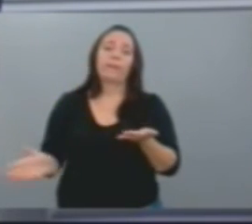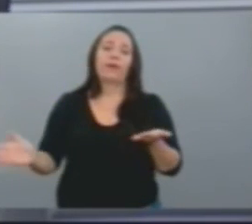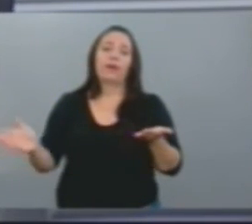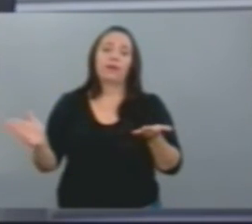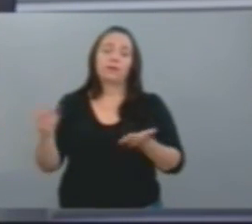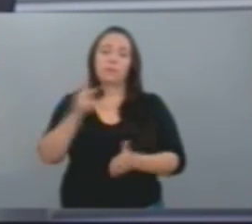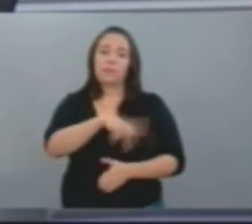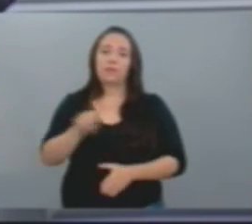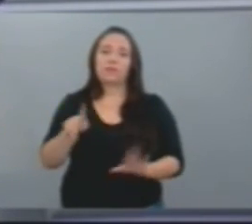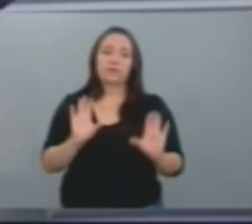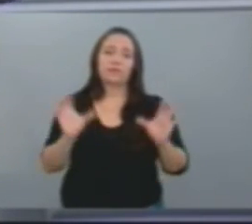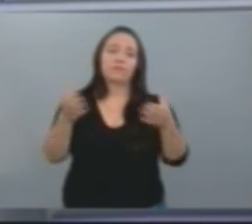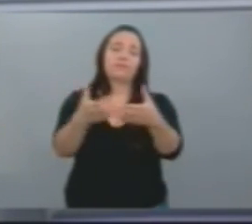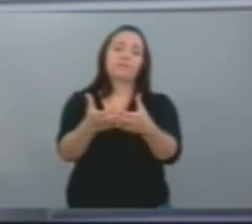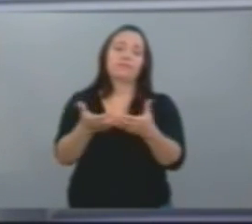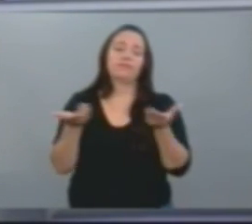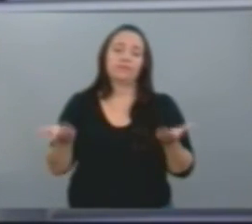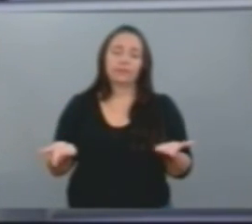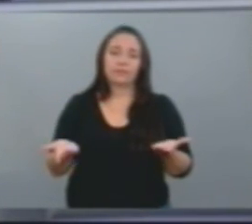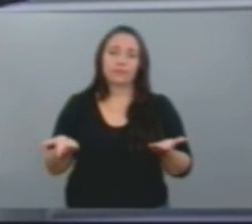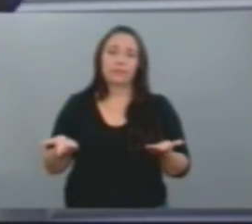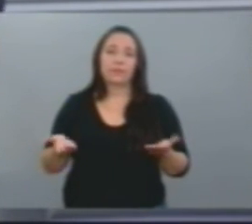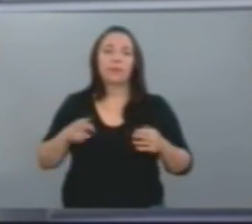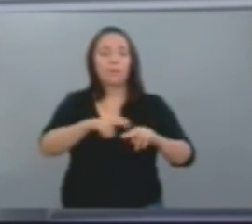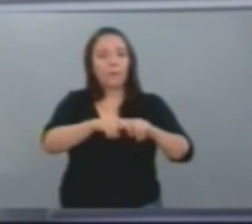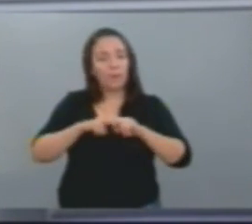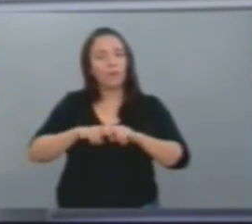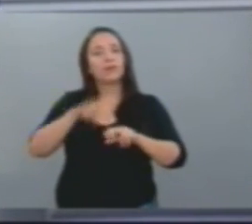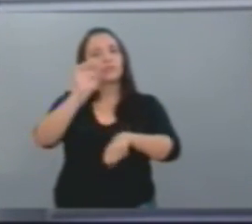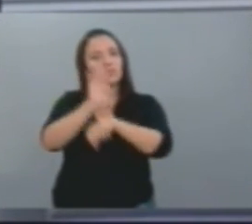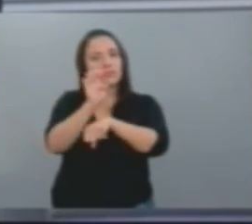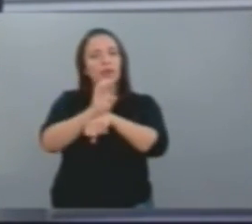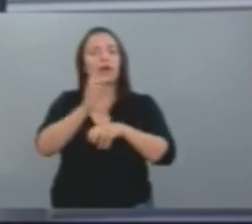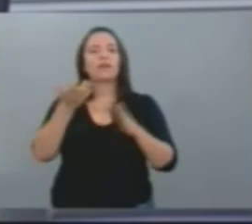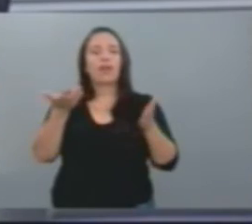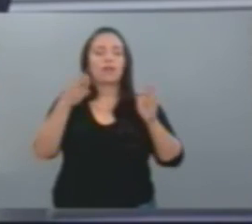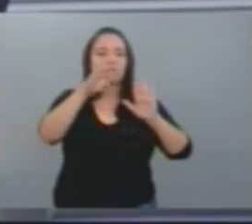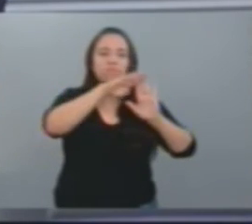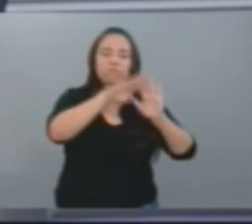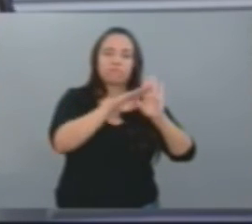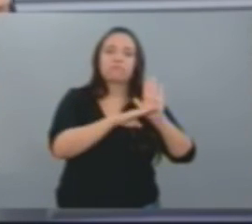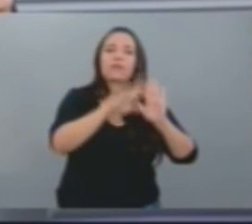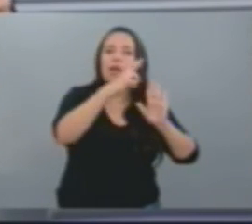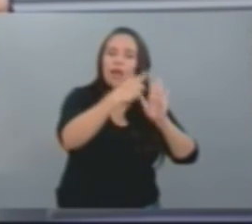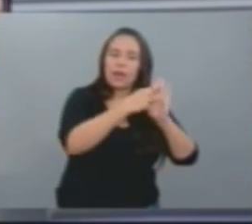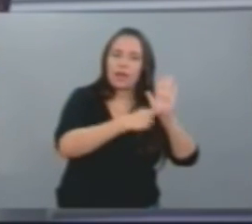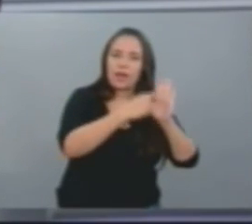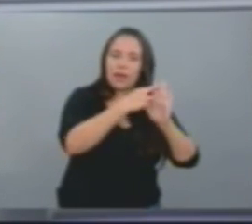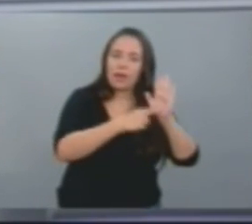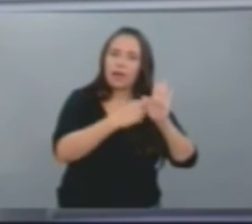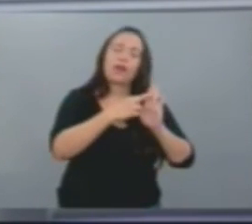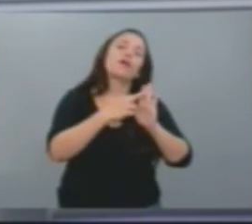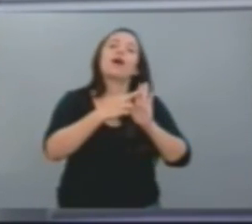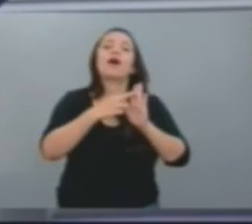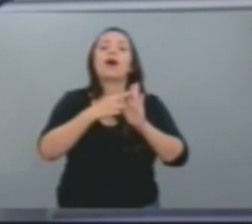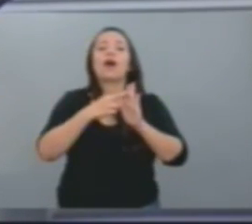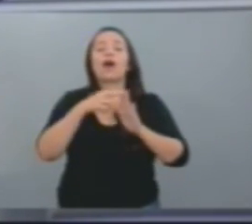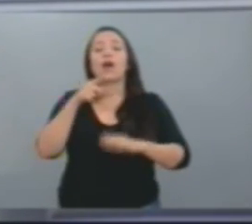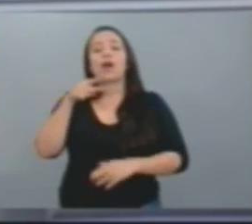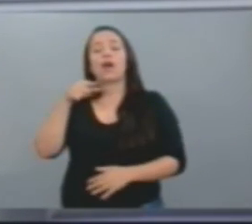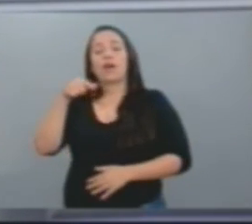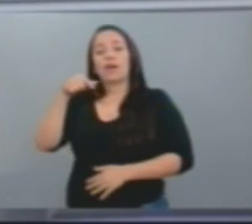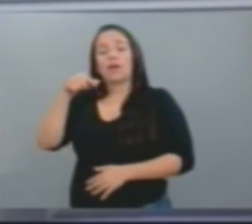E quando o Estado coloca essa trava, é para fazer com que aquele conhecimento bancado